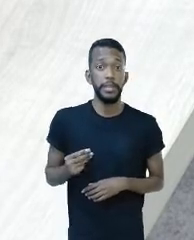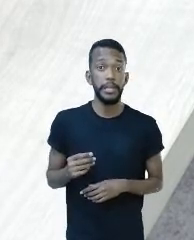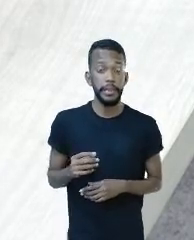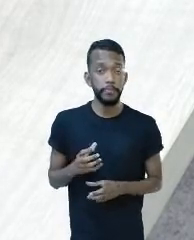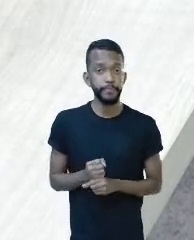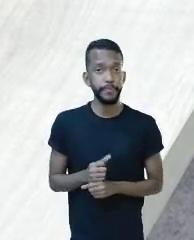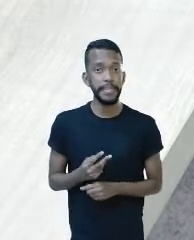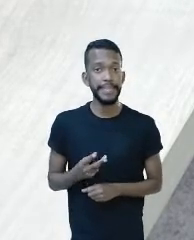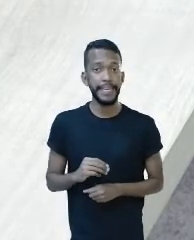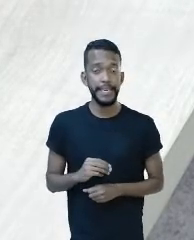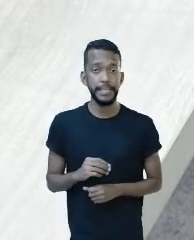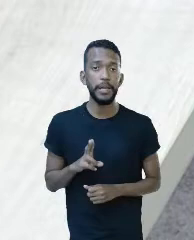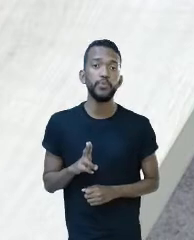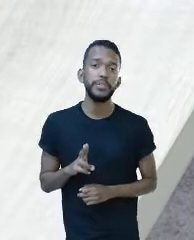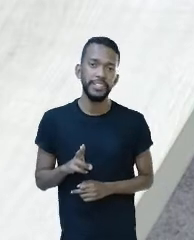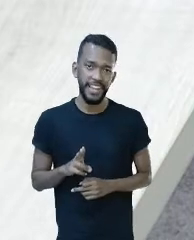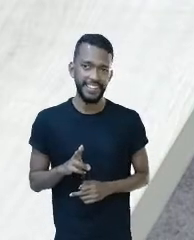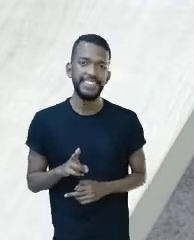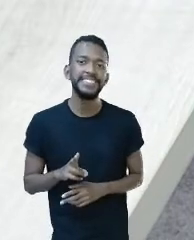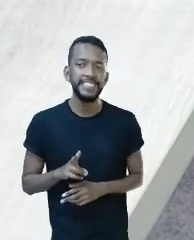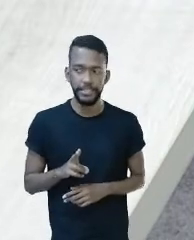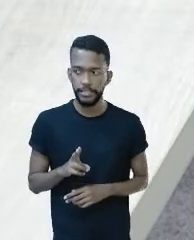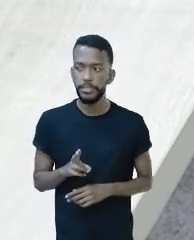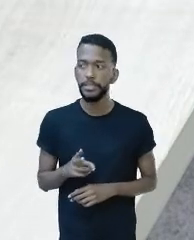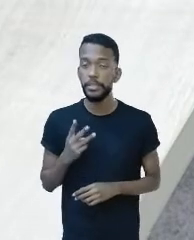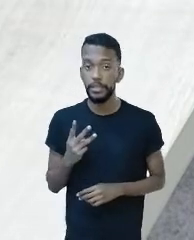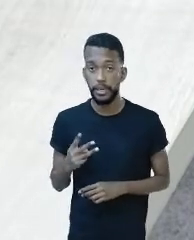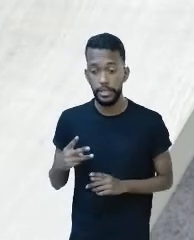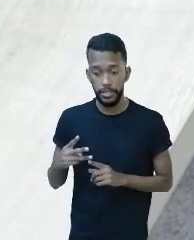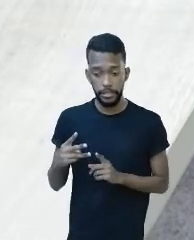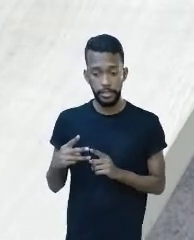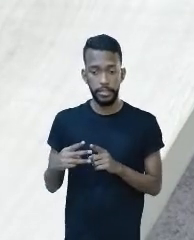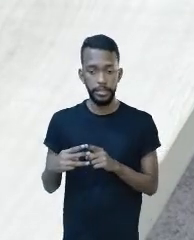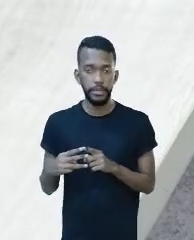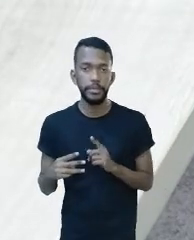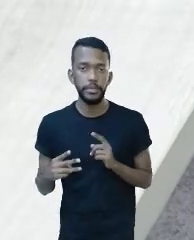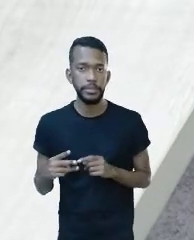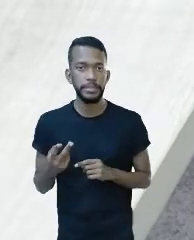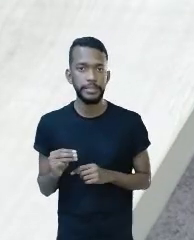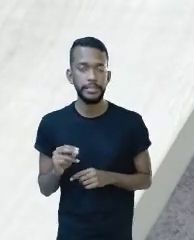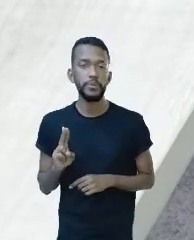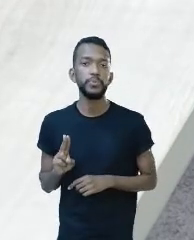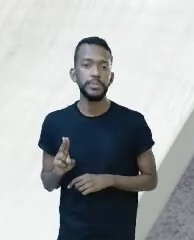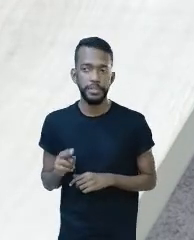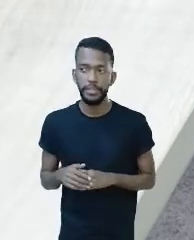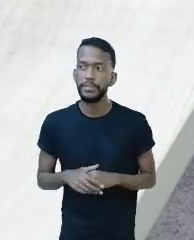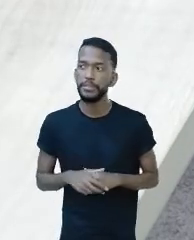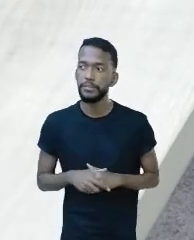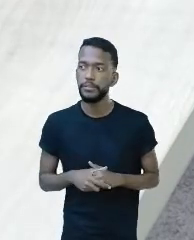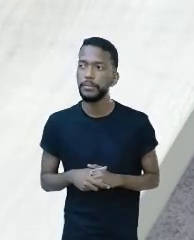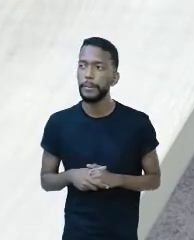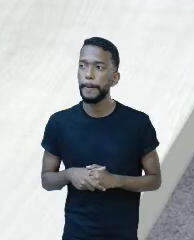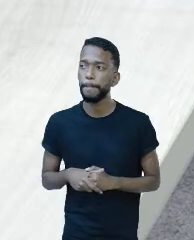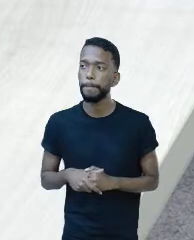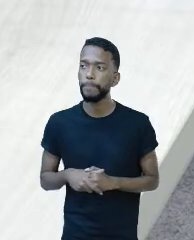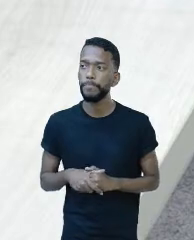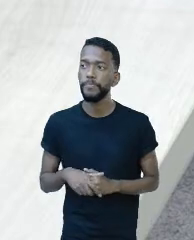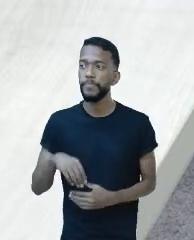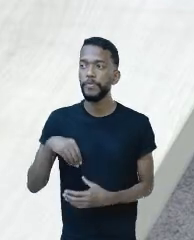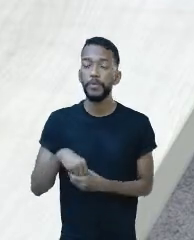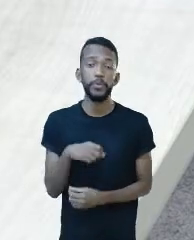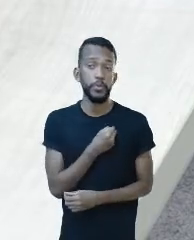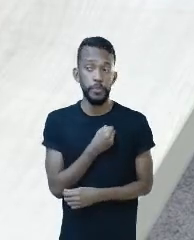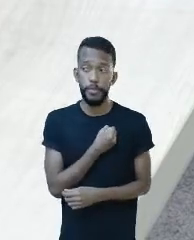30. 30 unidades. Em 3 dezenas eu tenho 30 unidades. No nosso número eu